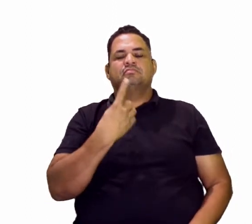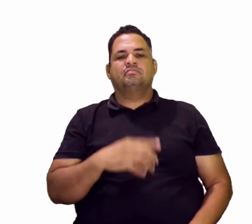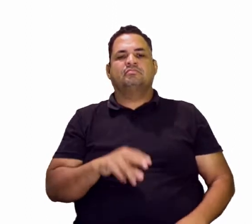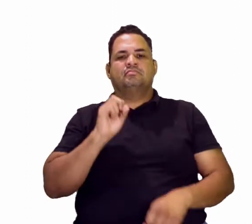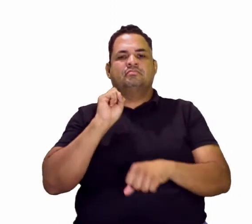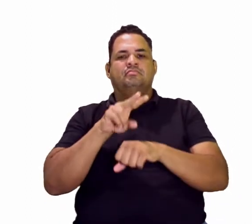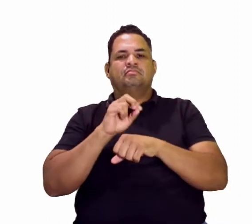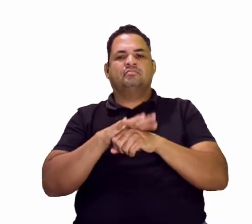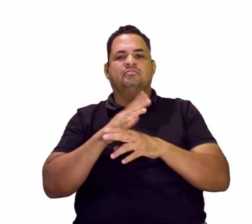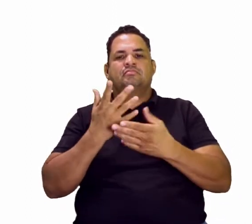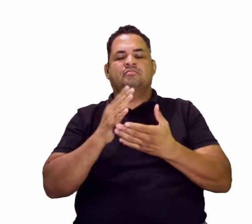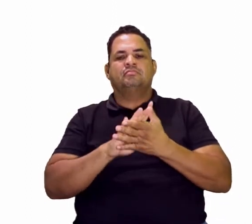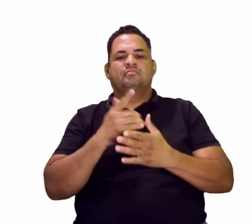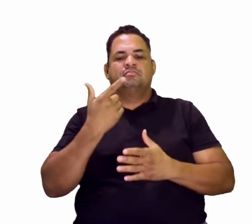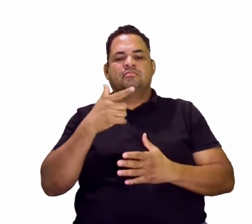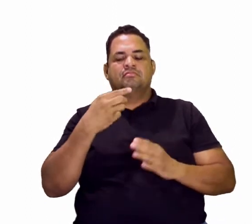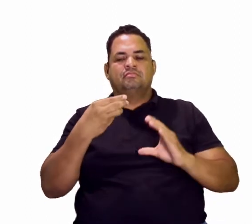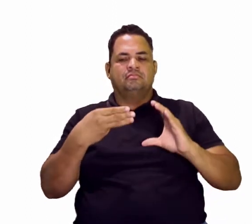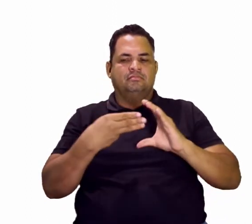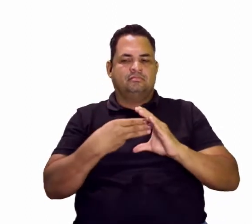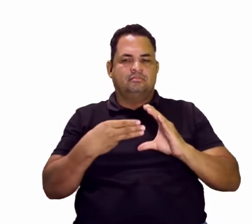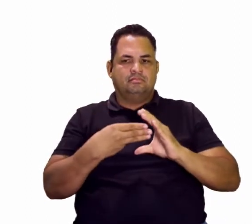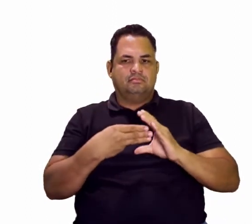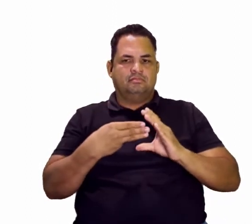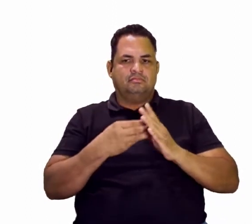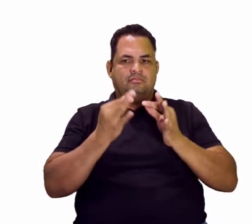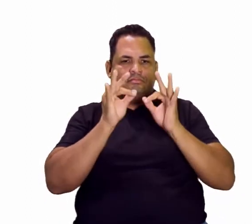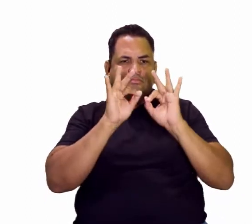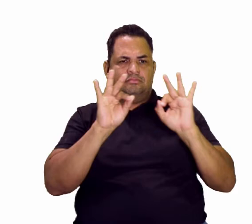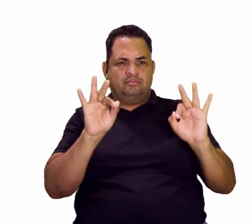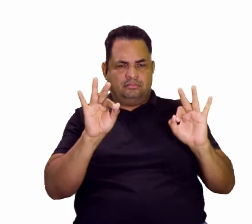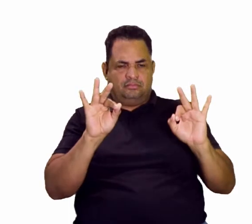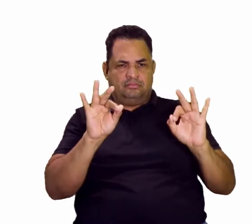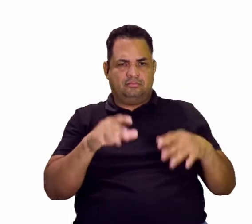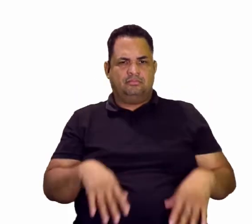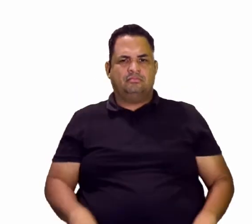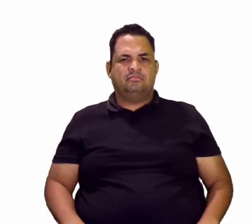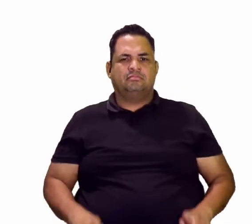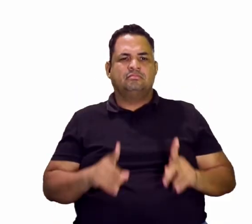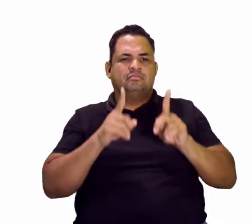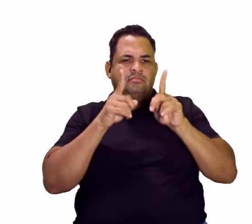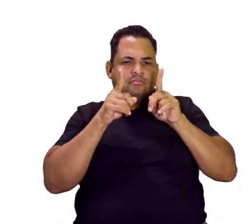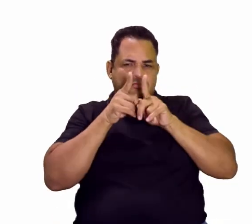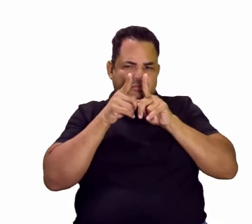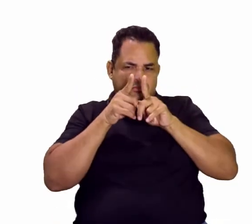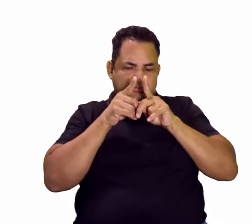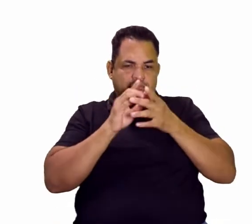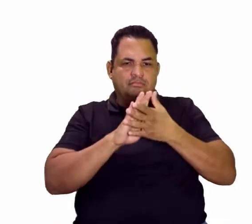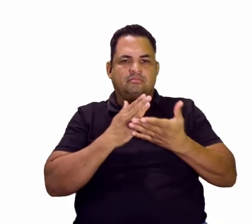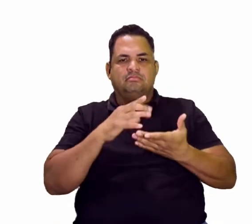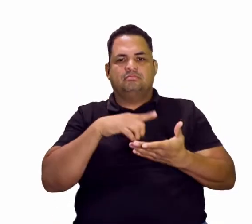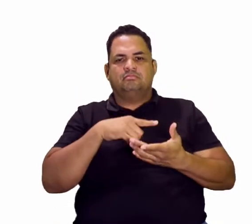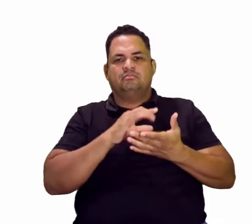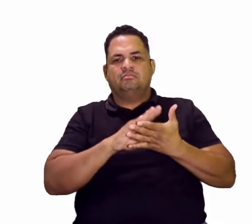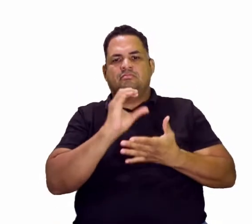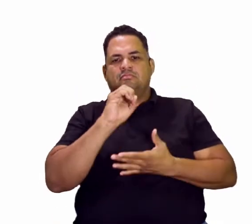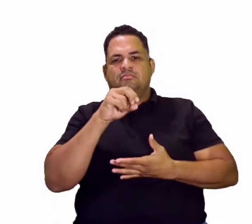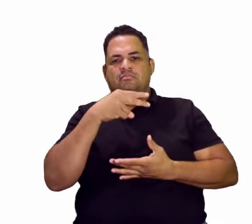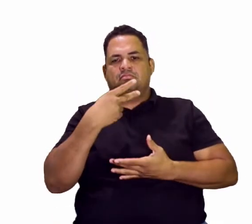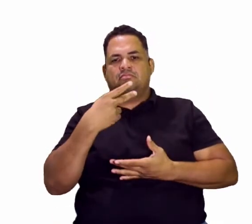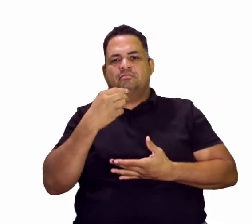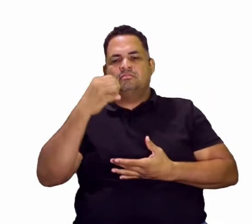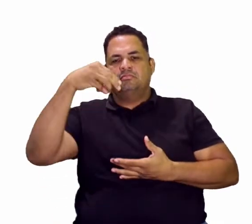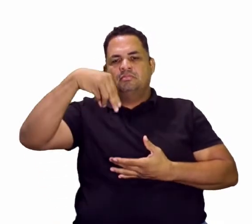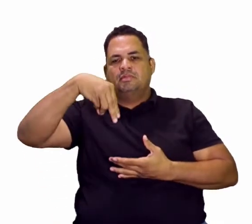Os vírus são seres acelulares muito simples e pequenos, medem menos de